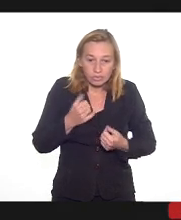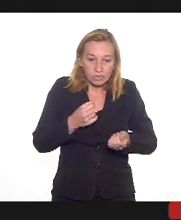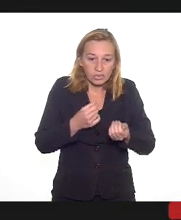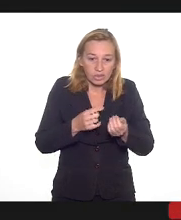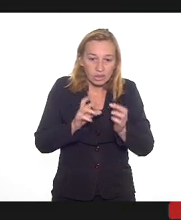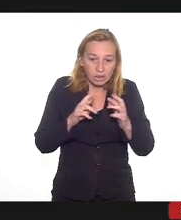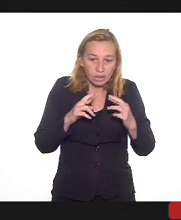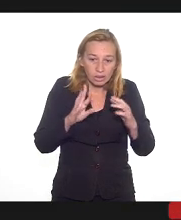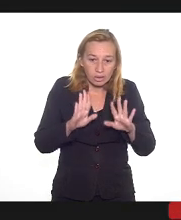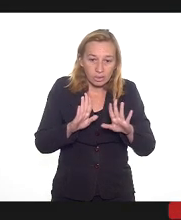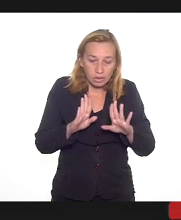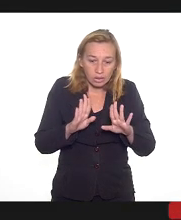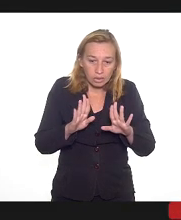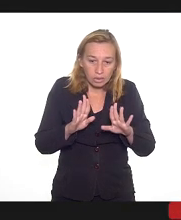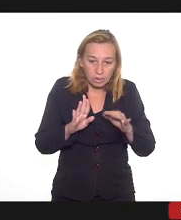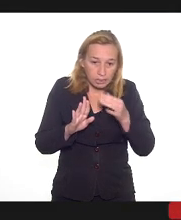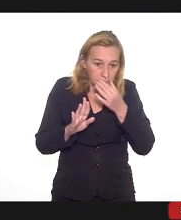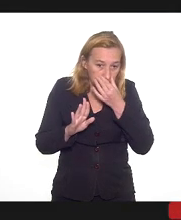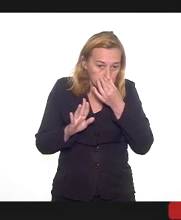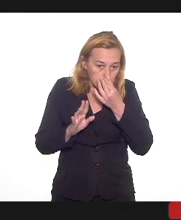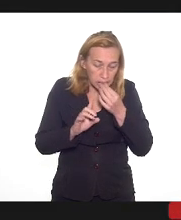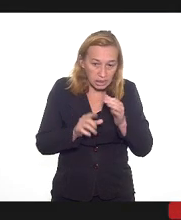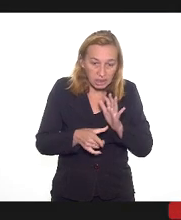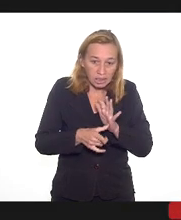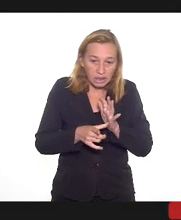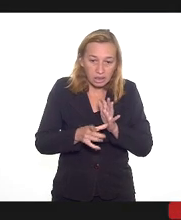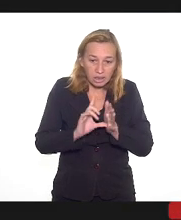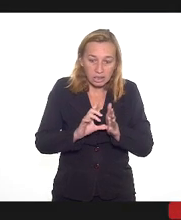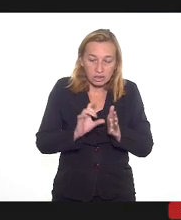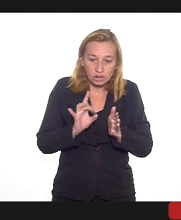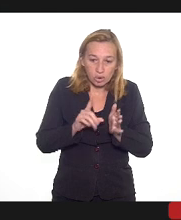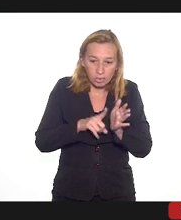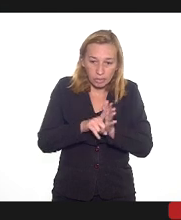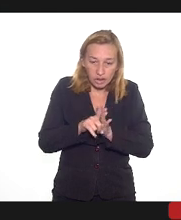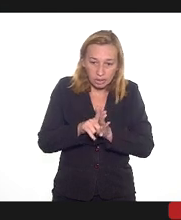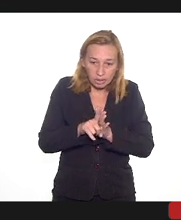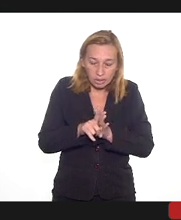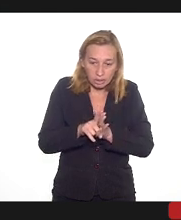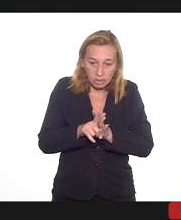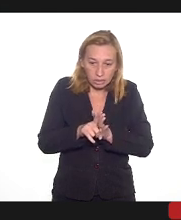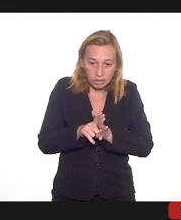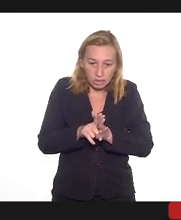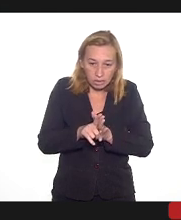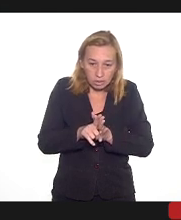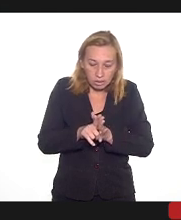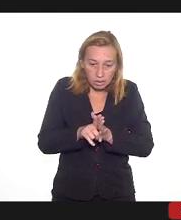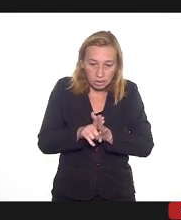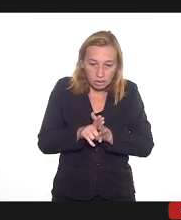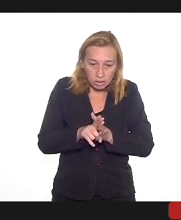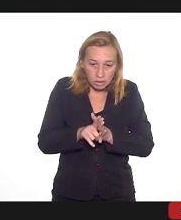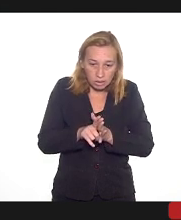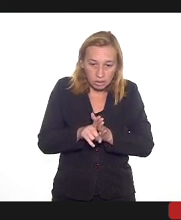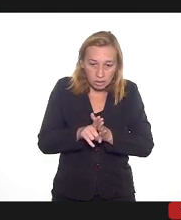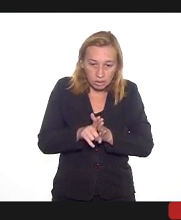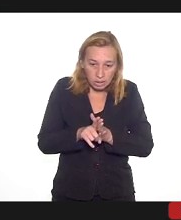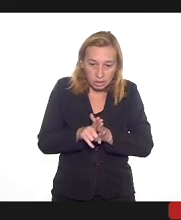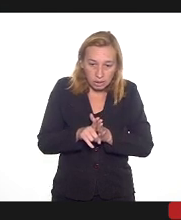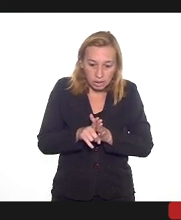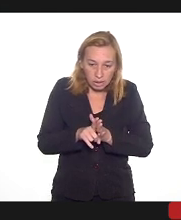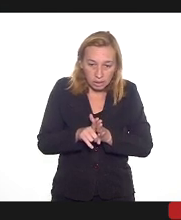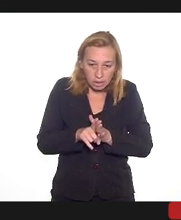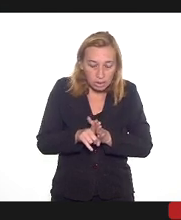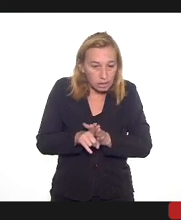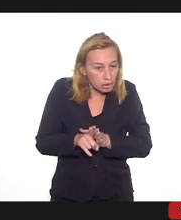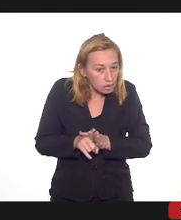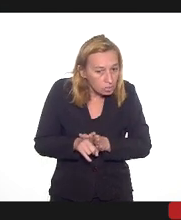com o secretário. Antes de eu te liberar, só então uma pergunta, pelo que eu entendi, diga, de vossa senhoria, não há